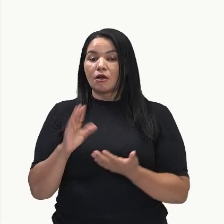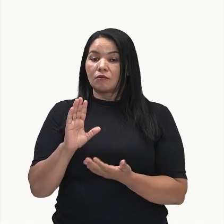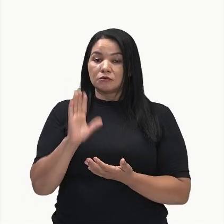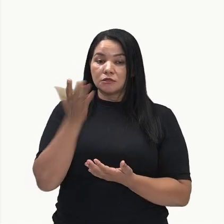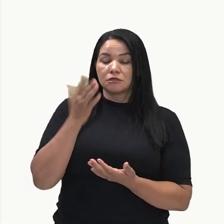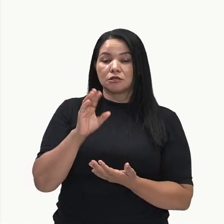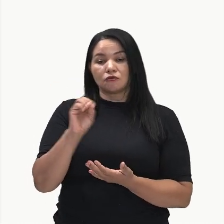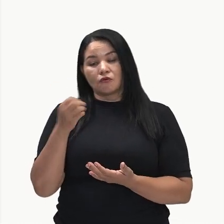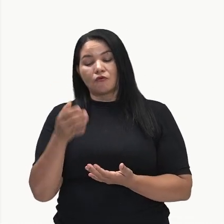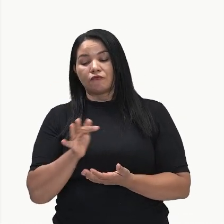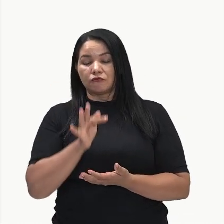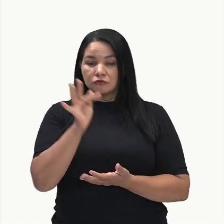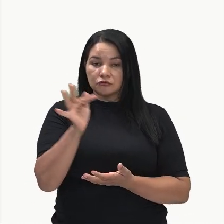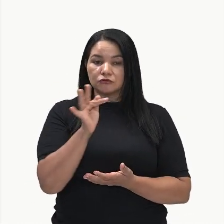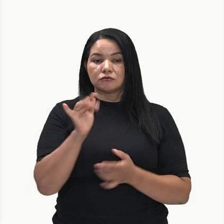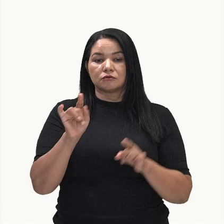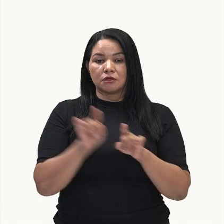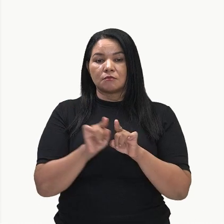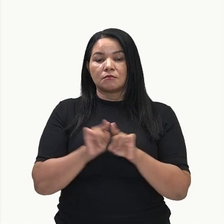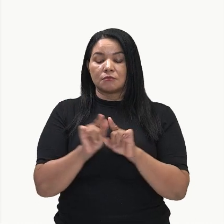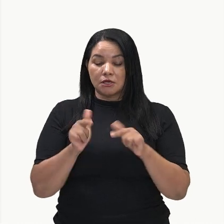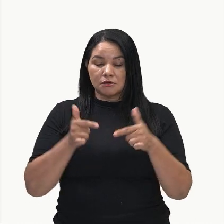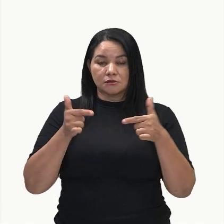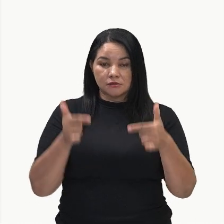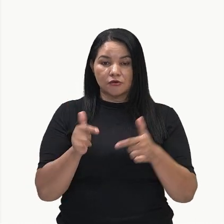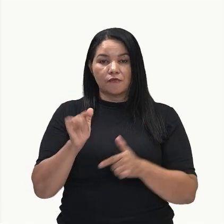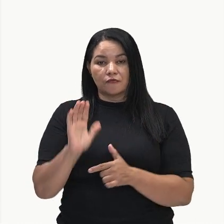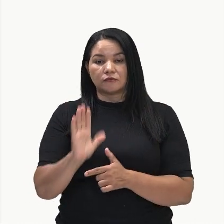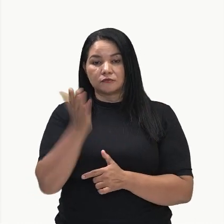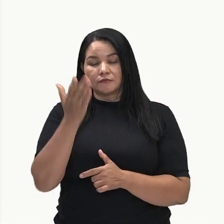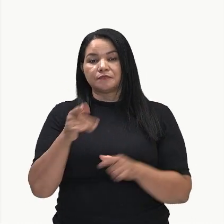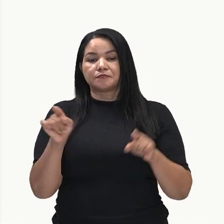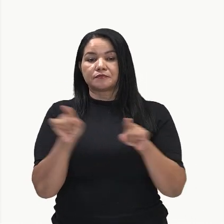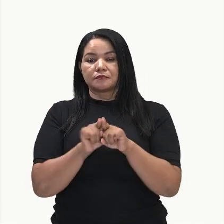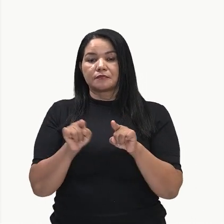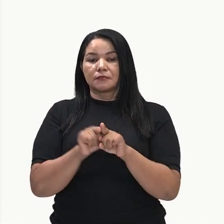que ainda vai ser, essa ação ainda vai ser realizada. Então, aí nós